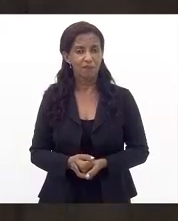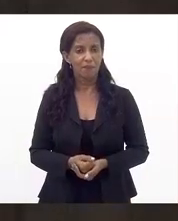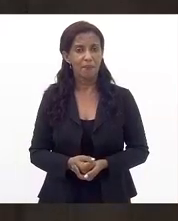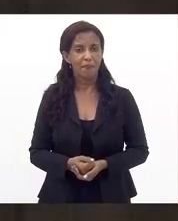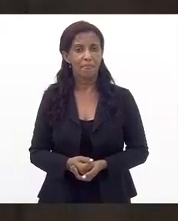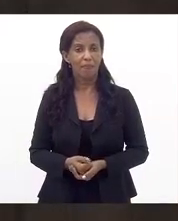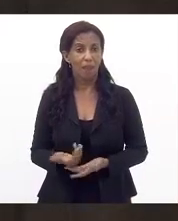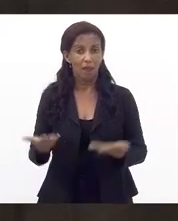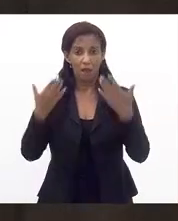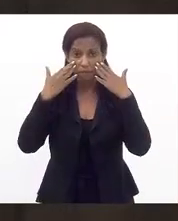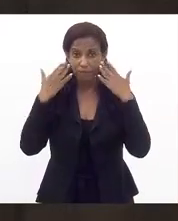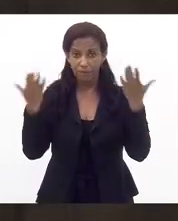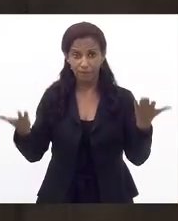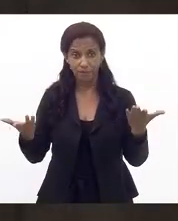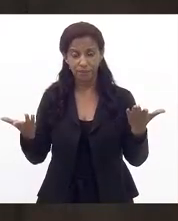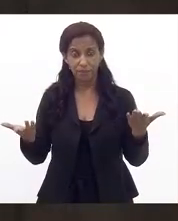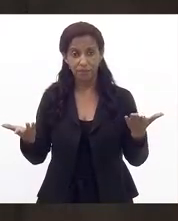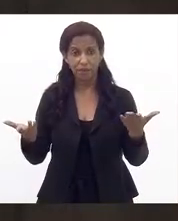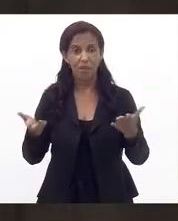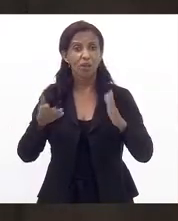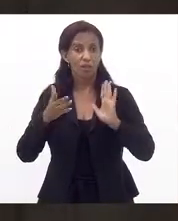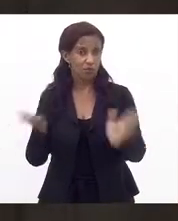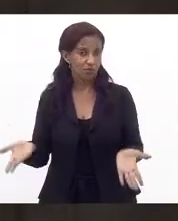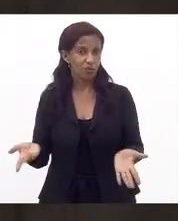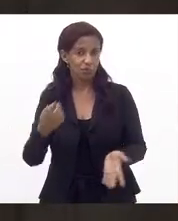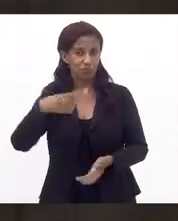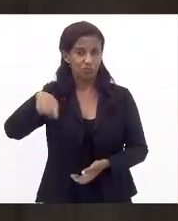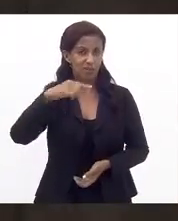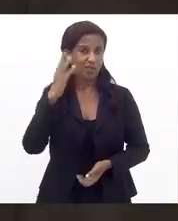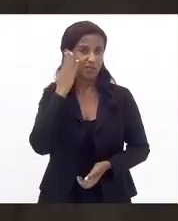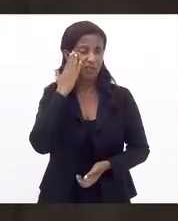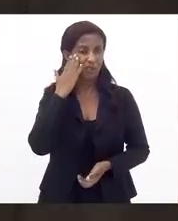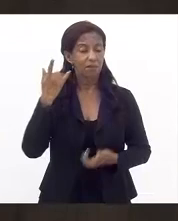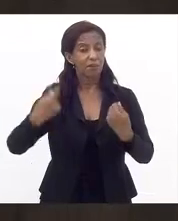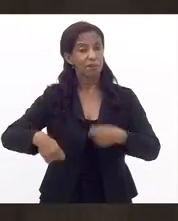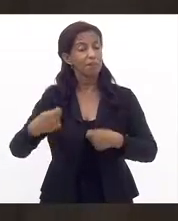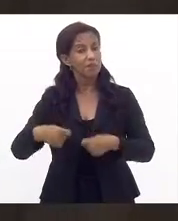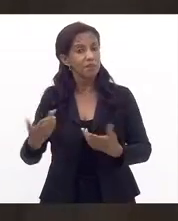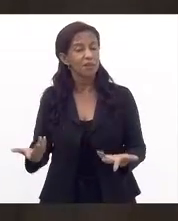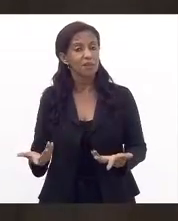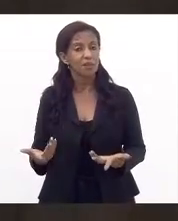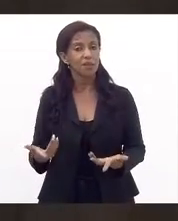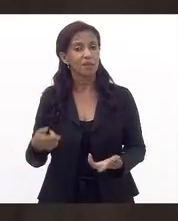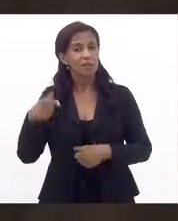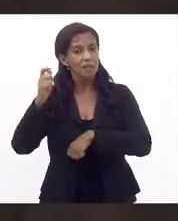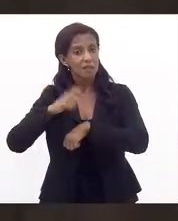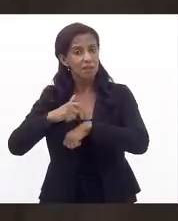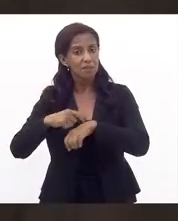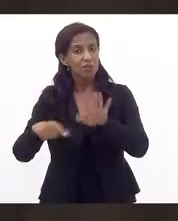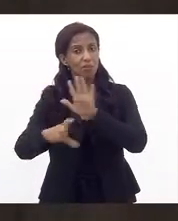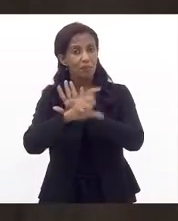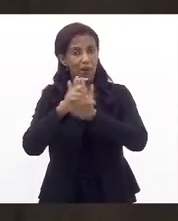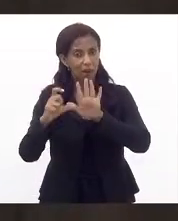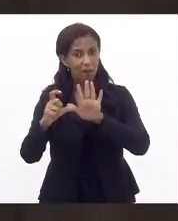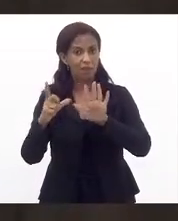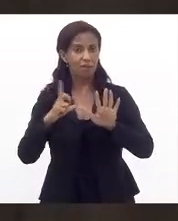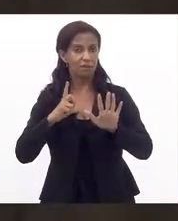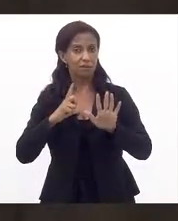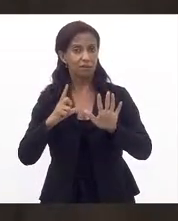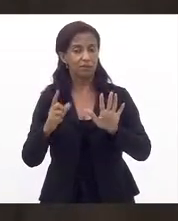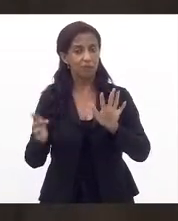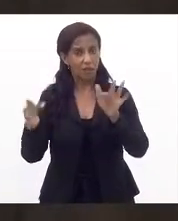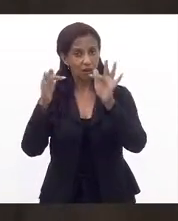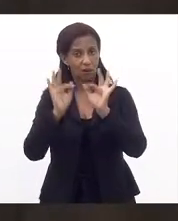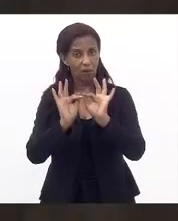e nítido Isso O legislador já passou por isso então a gente precisa justamente disso nesse mesmo parágrafo primeiro